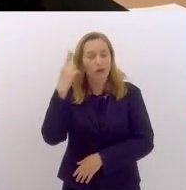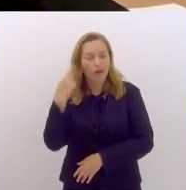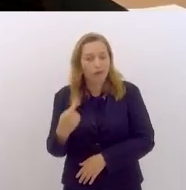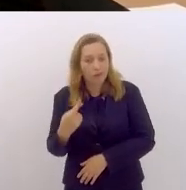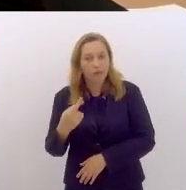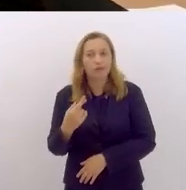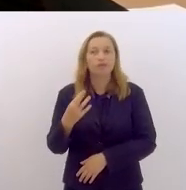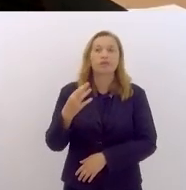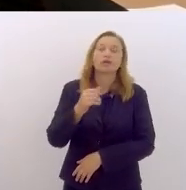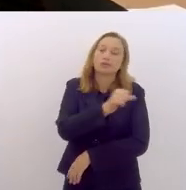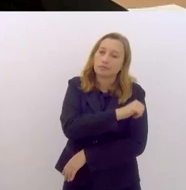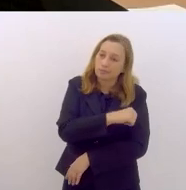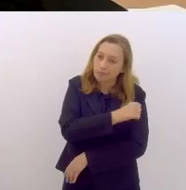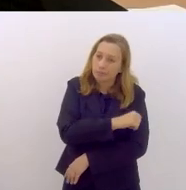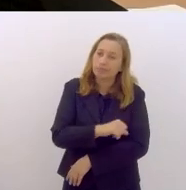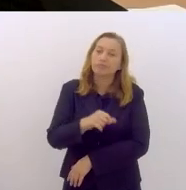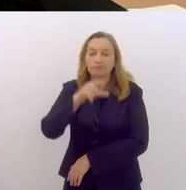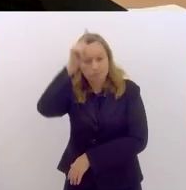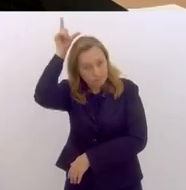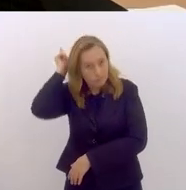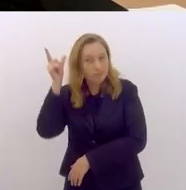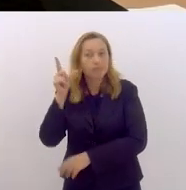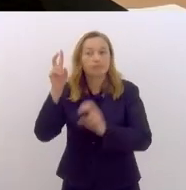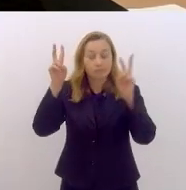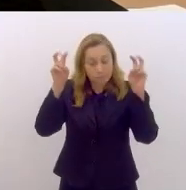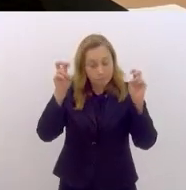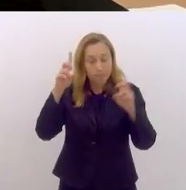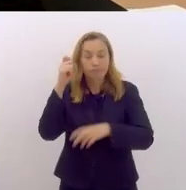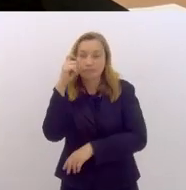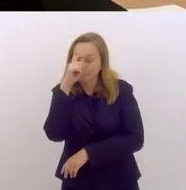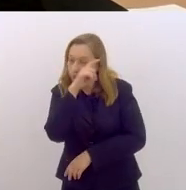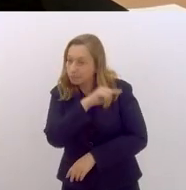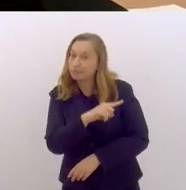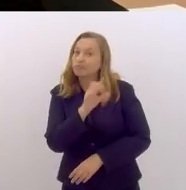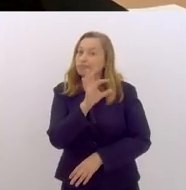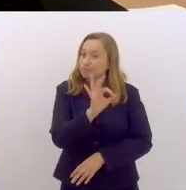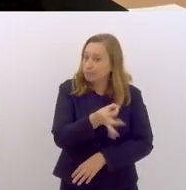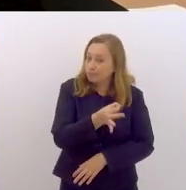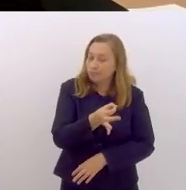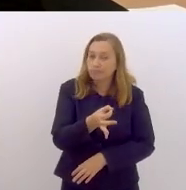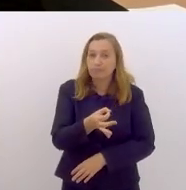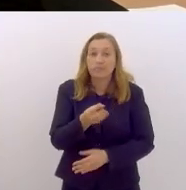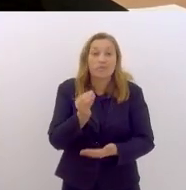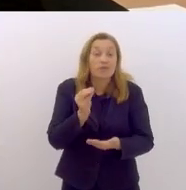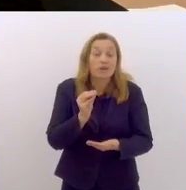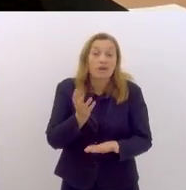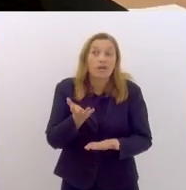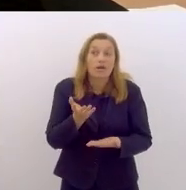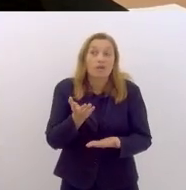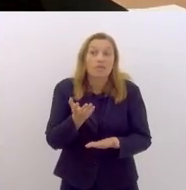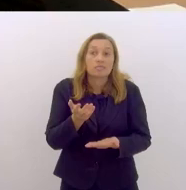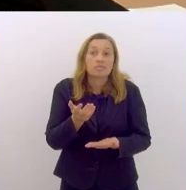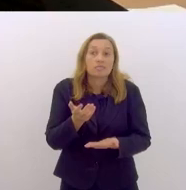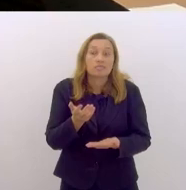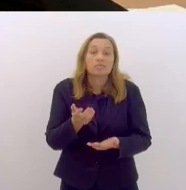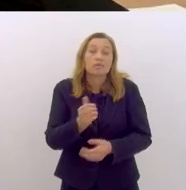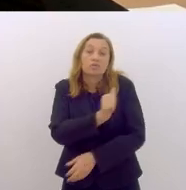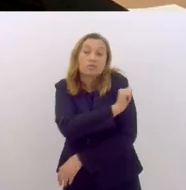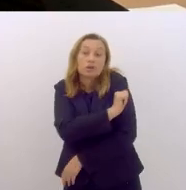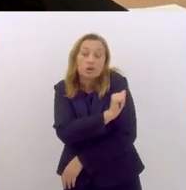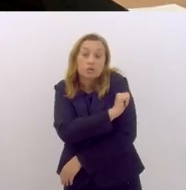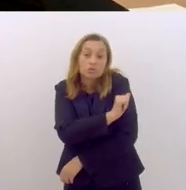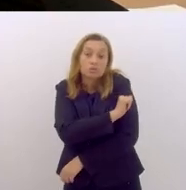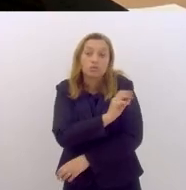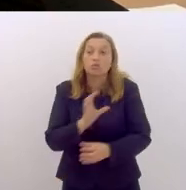e Luiz Paulo, o tema foi a dificuldade, praticamente a impossibilidade para esses estudantes dos